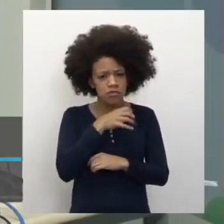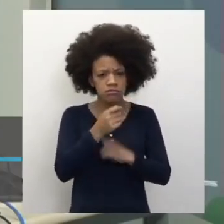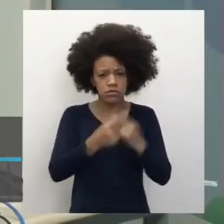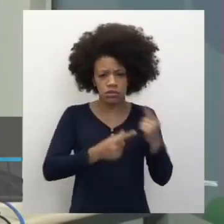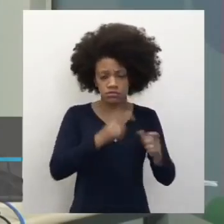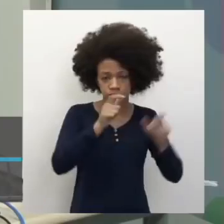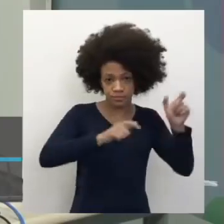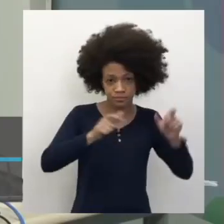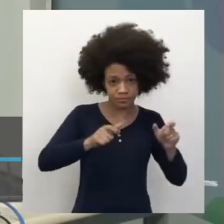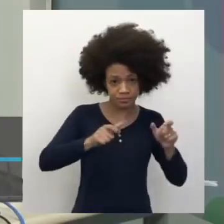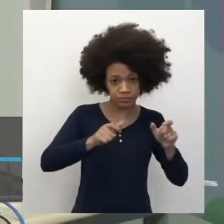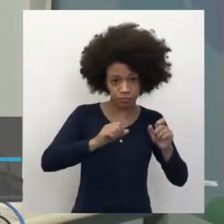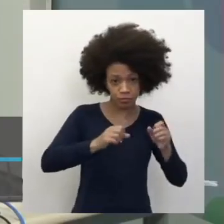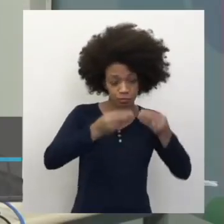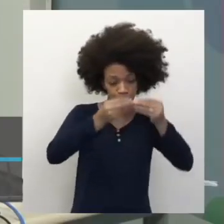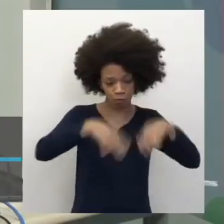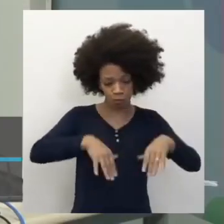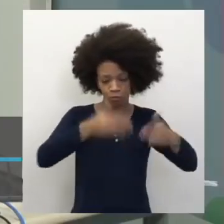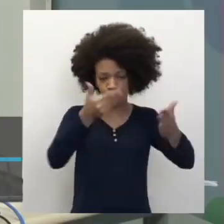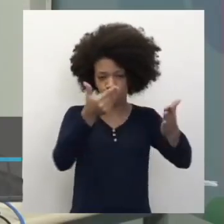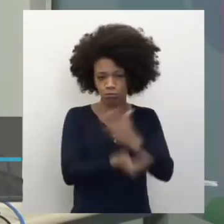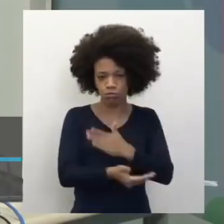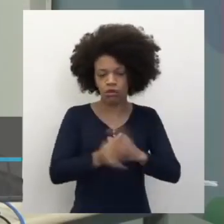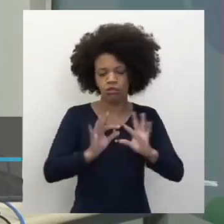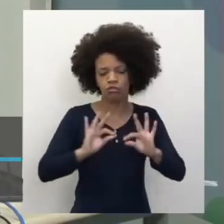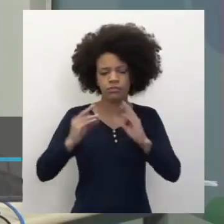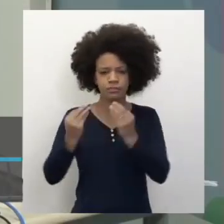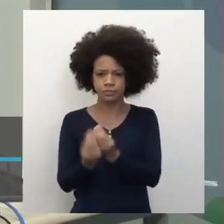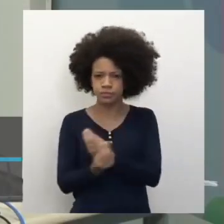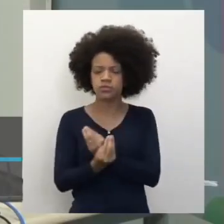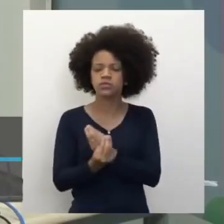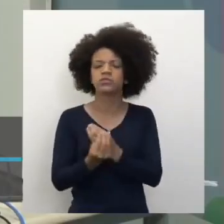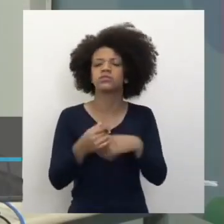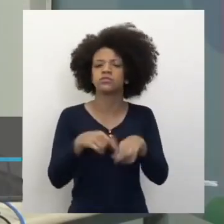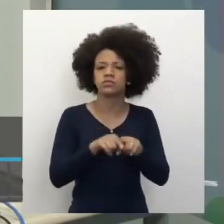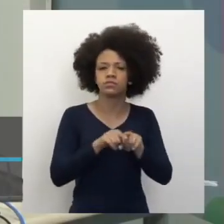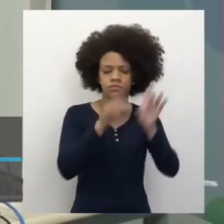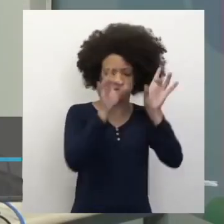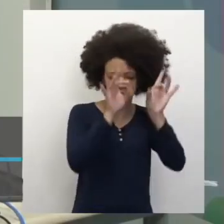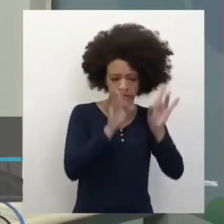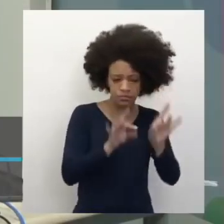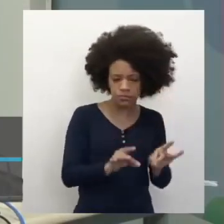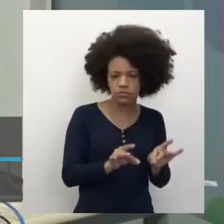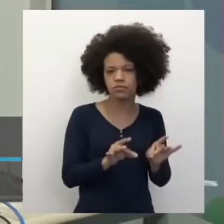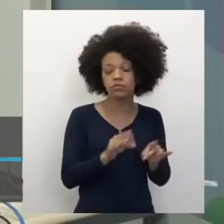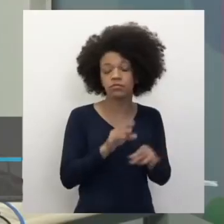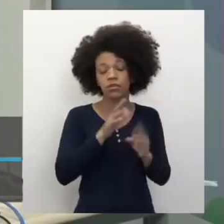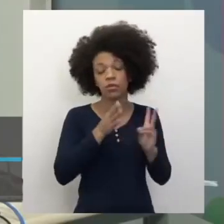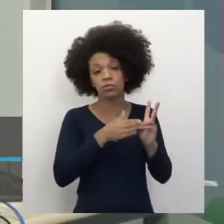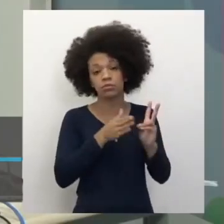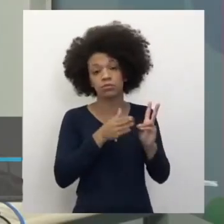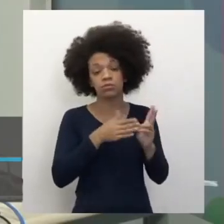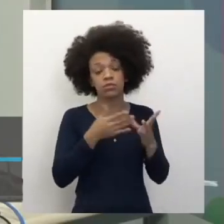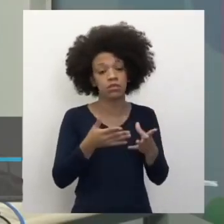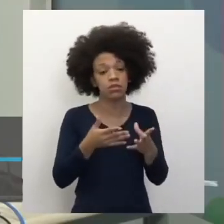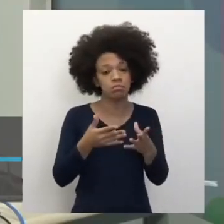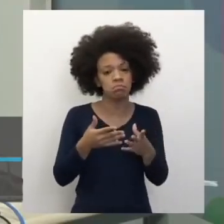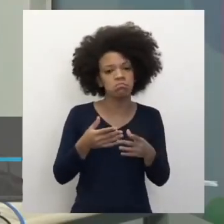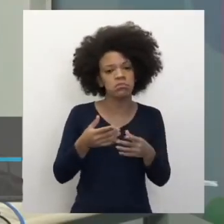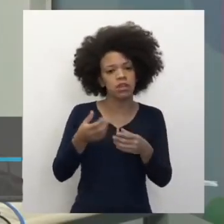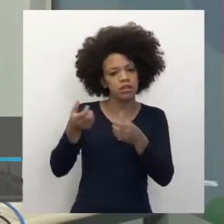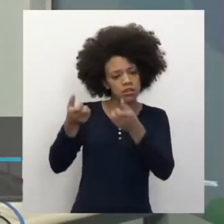populações inteiras, né, famílias e nichos específicos aí dos índios. Acho que foi bem coletada aí